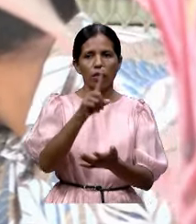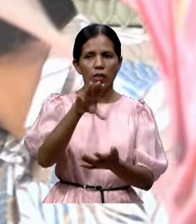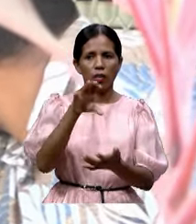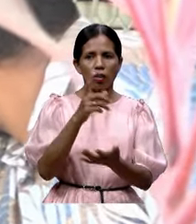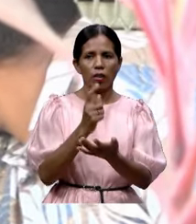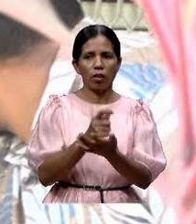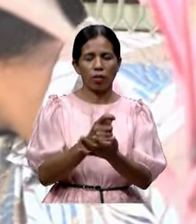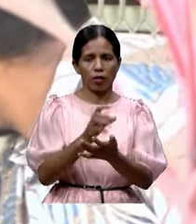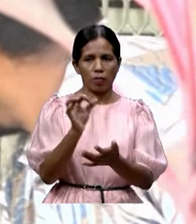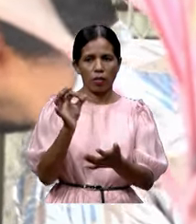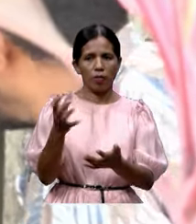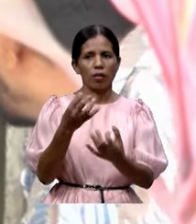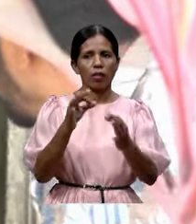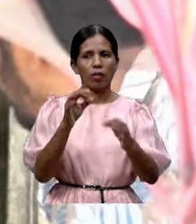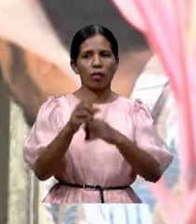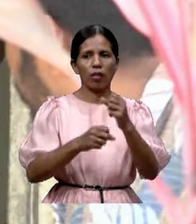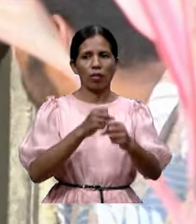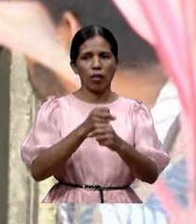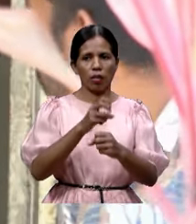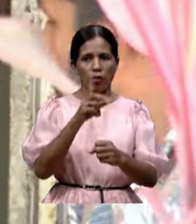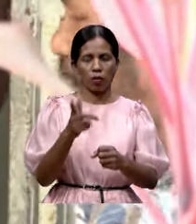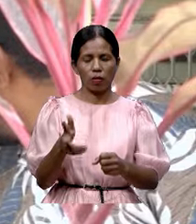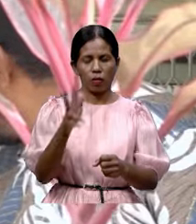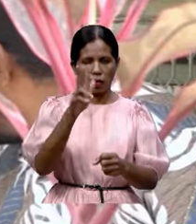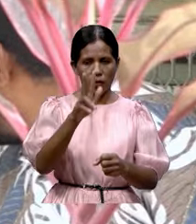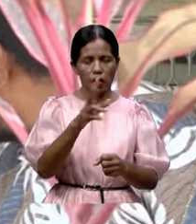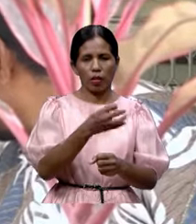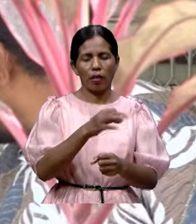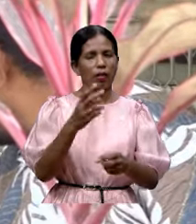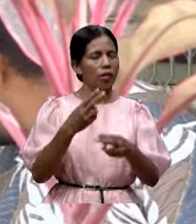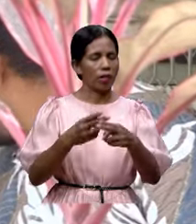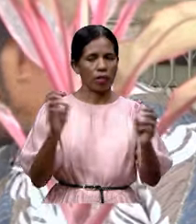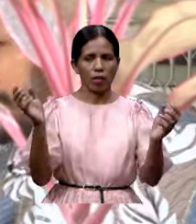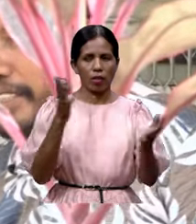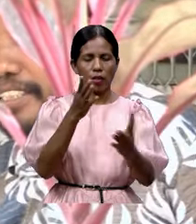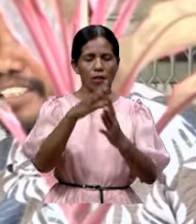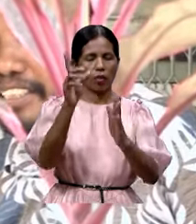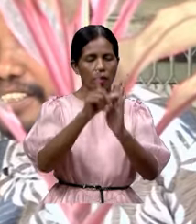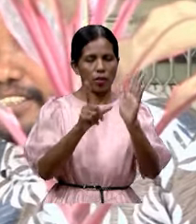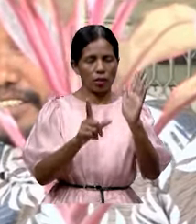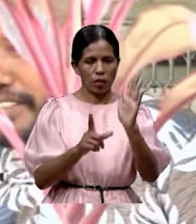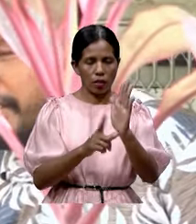mas contrato termina e atinang riuroron restringtolu, no naran la tama iha lista